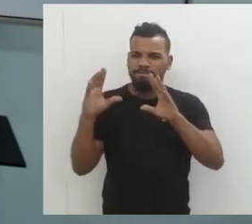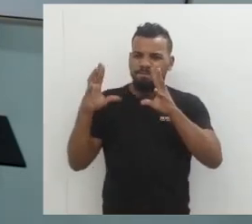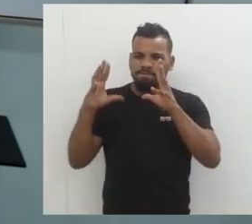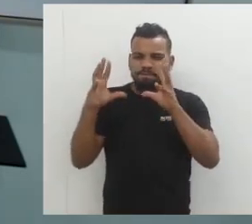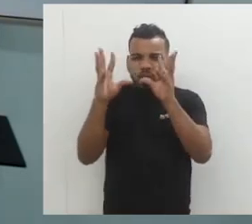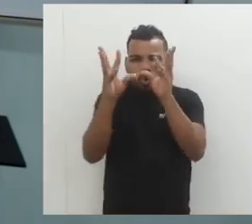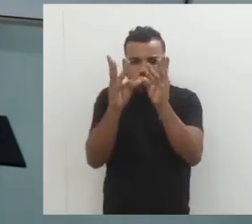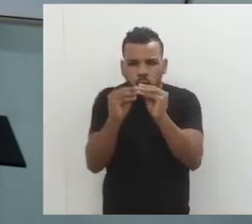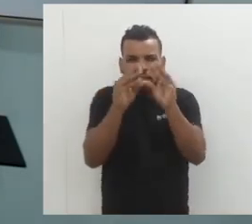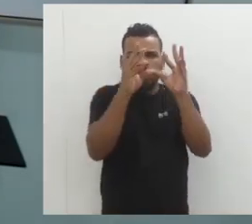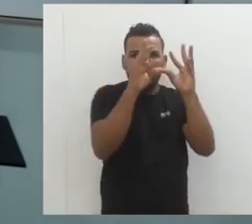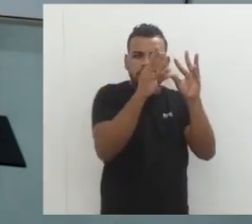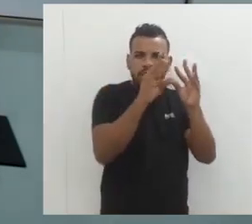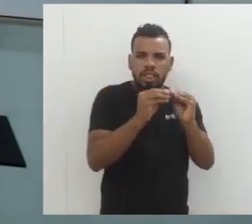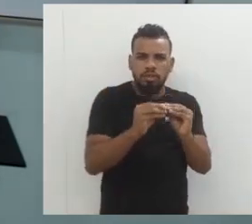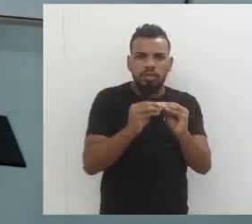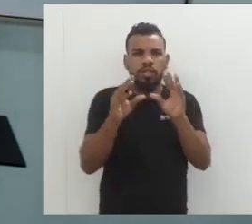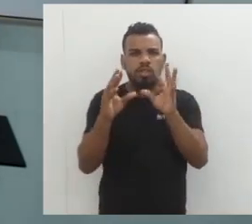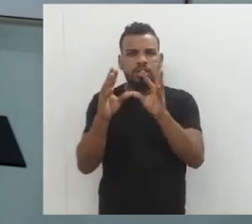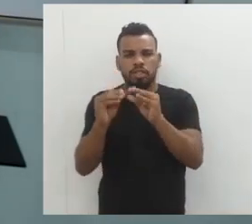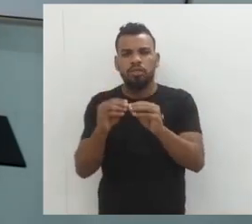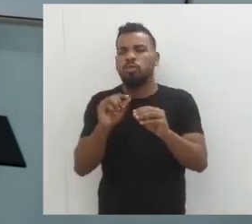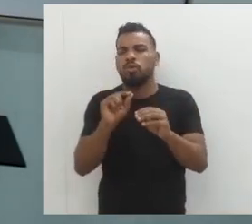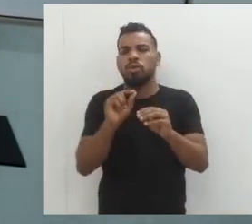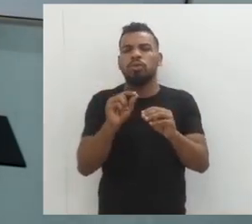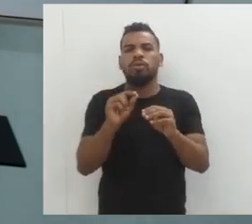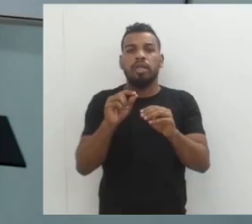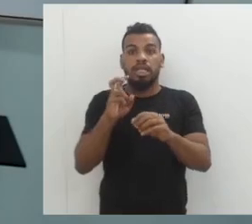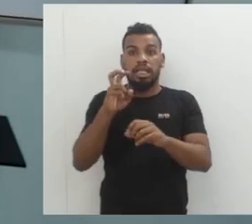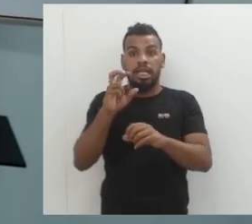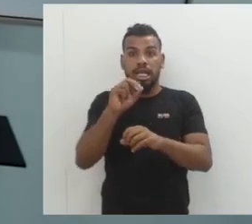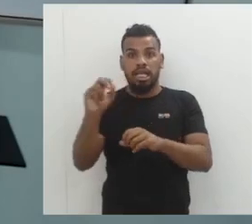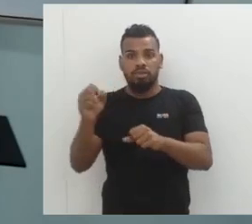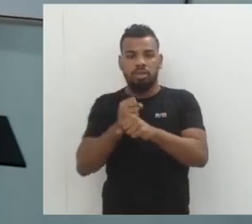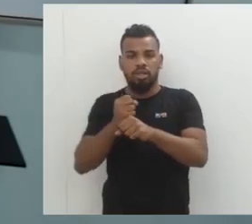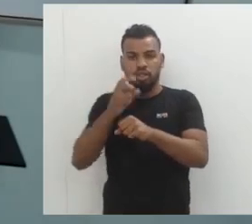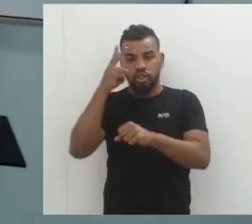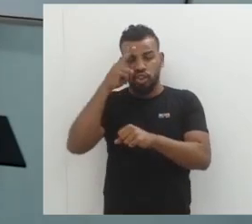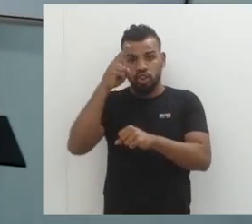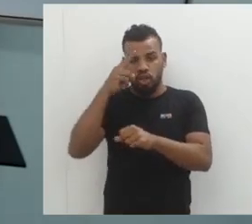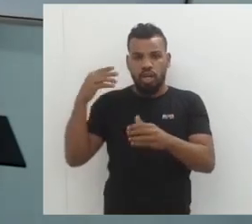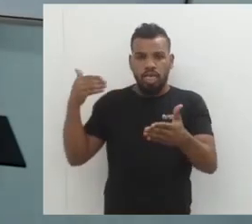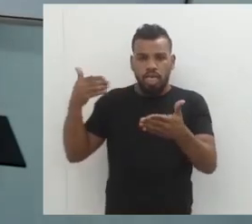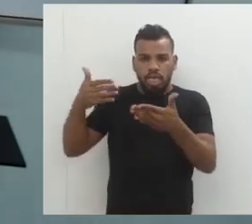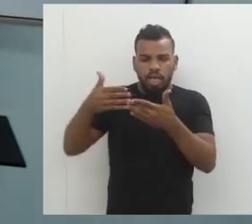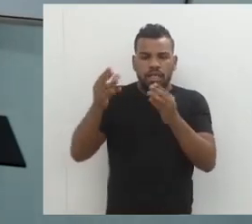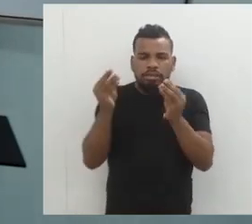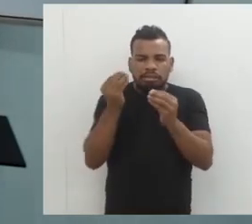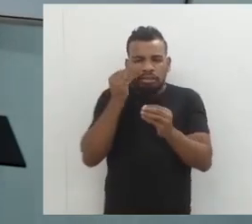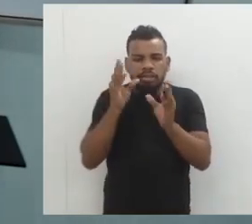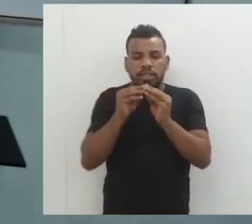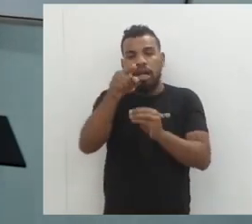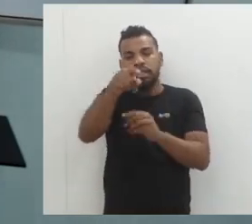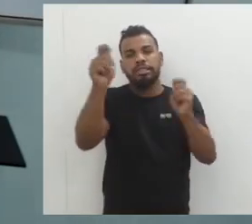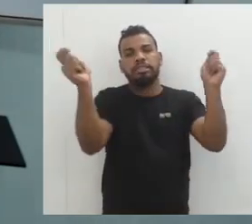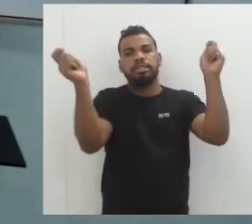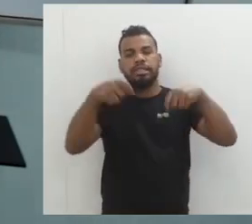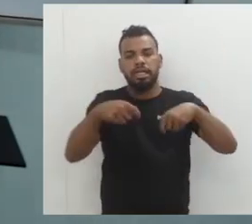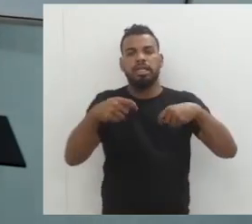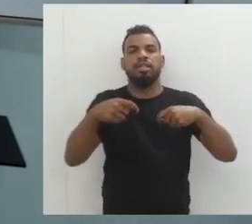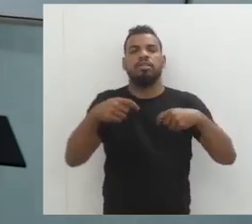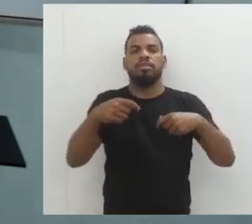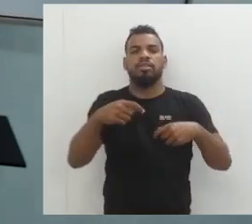resumir ao máximo mais de 500 anos da nossa história para que você pudesse